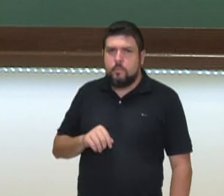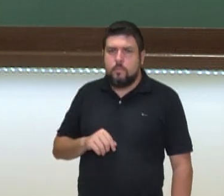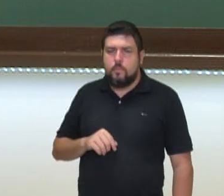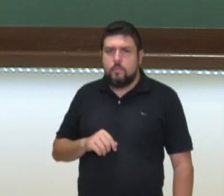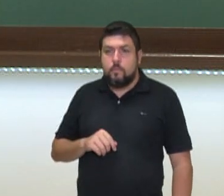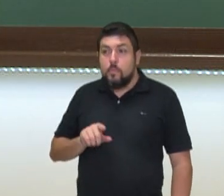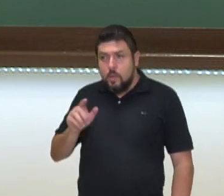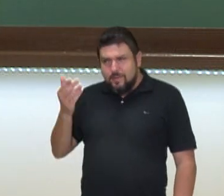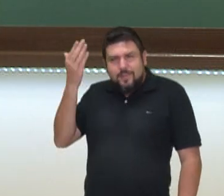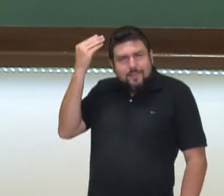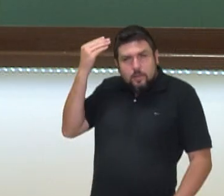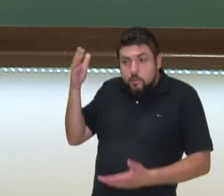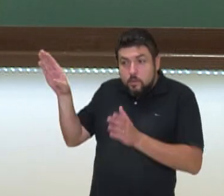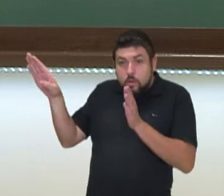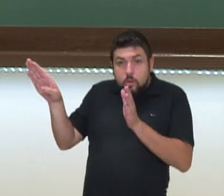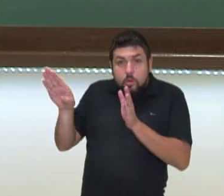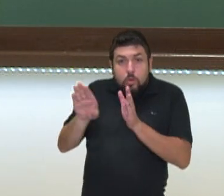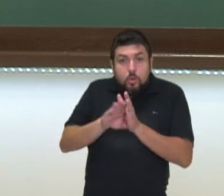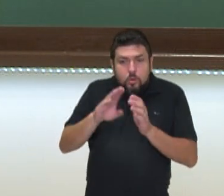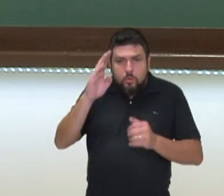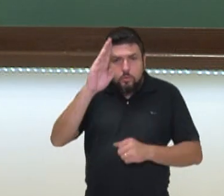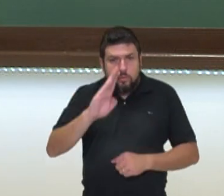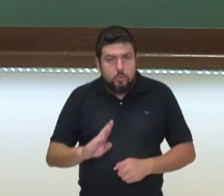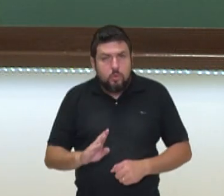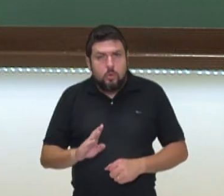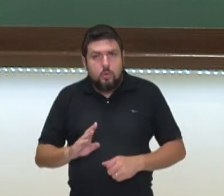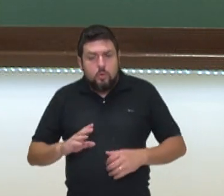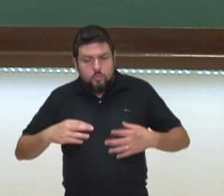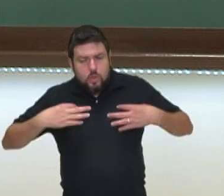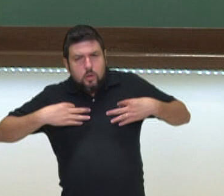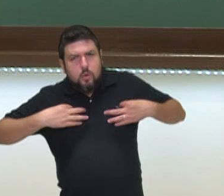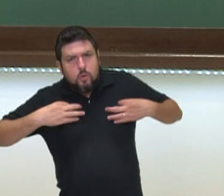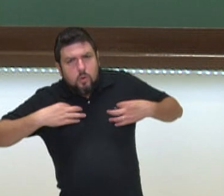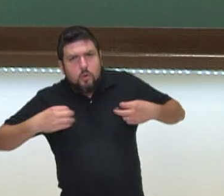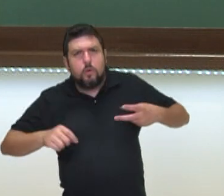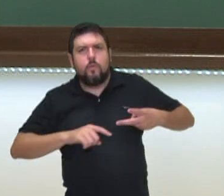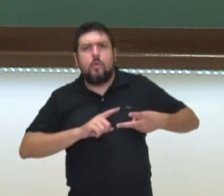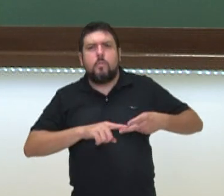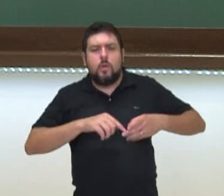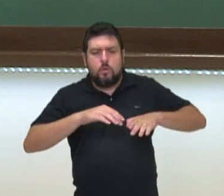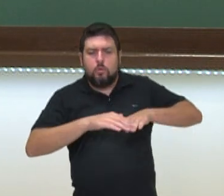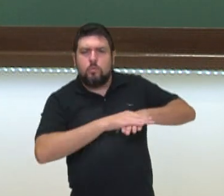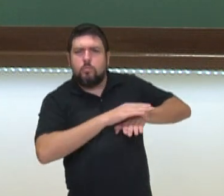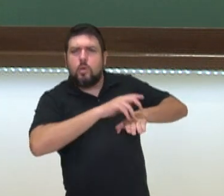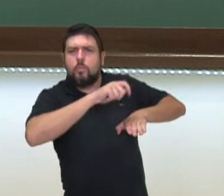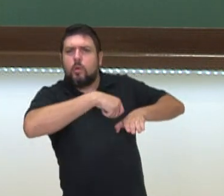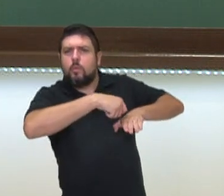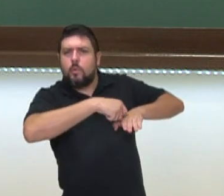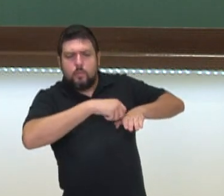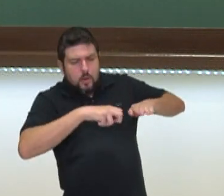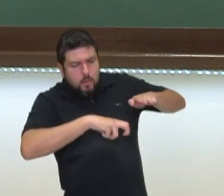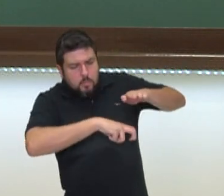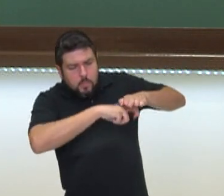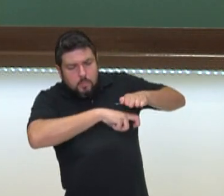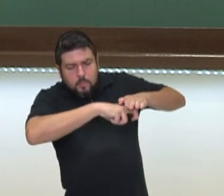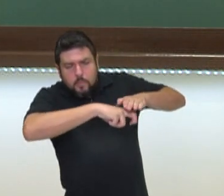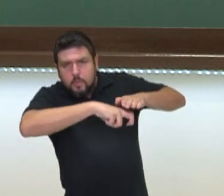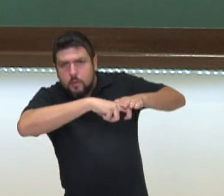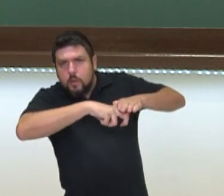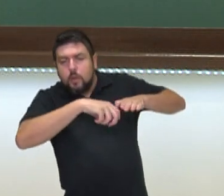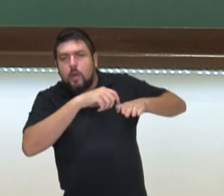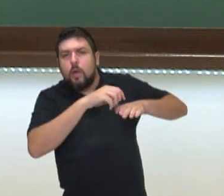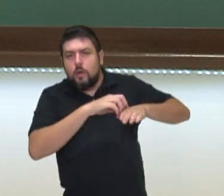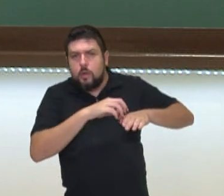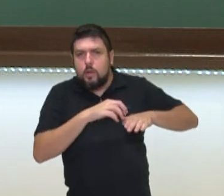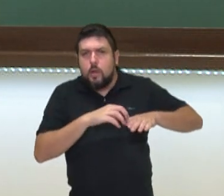né? Uniforme, tudo que precisava para jogar futebol, ele trouxe. Então, por isso que muitas